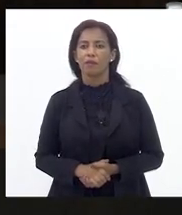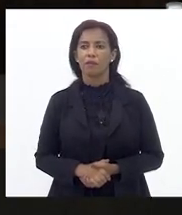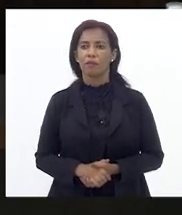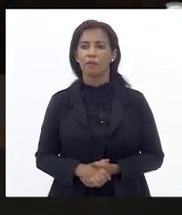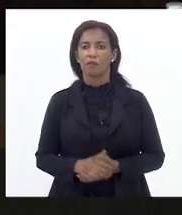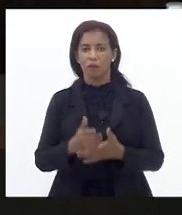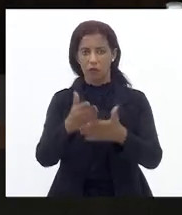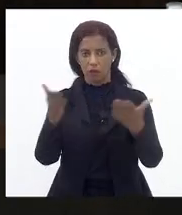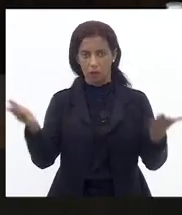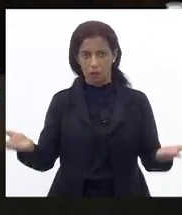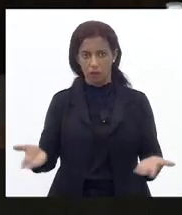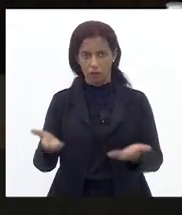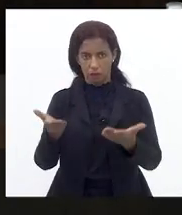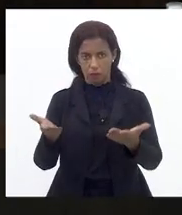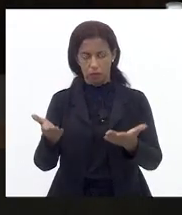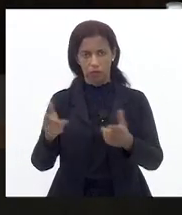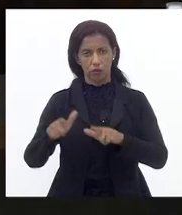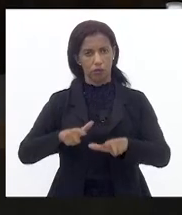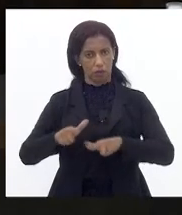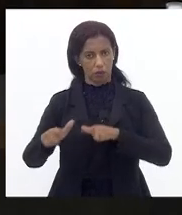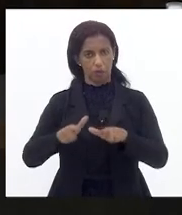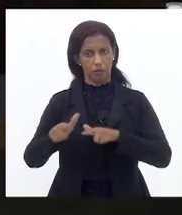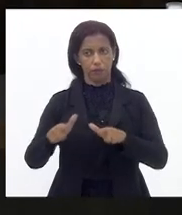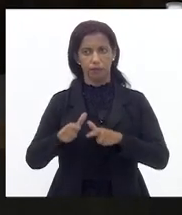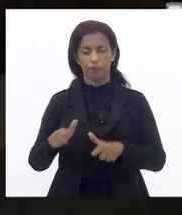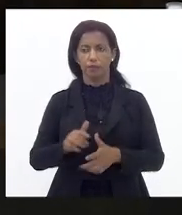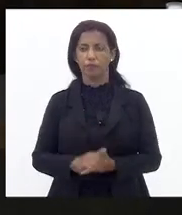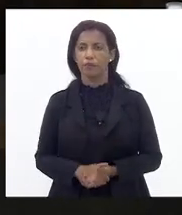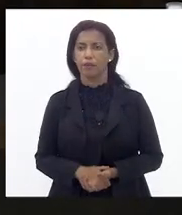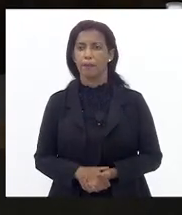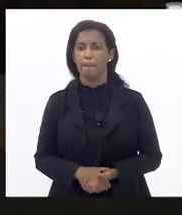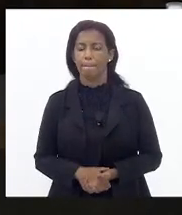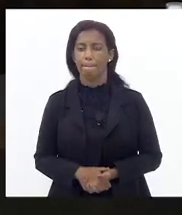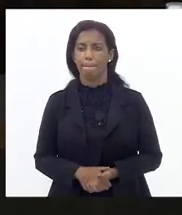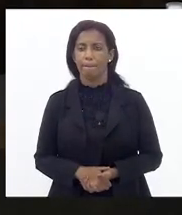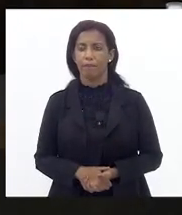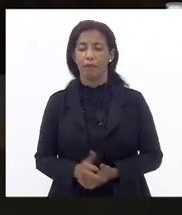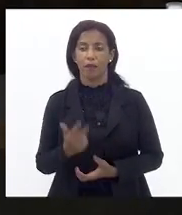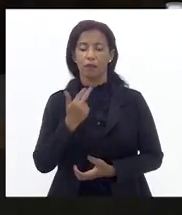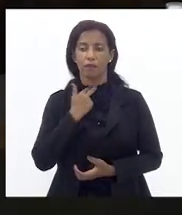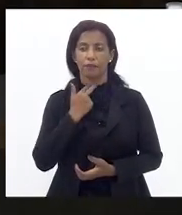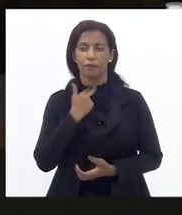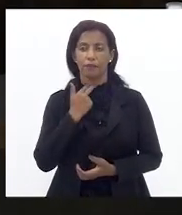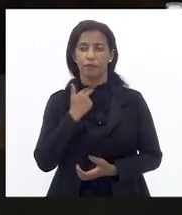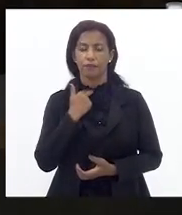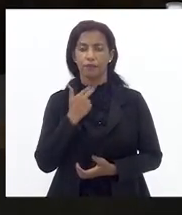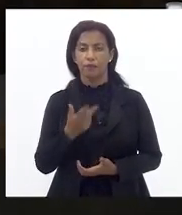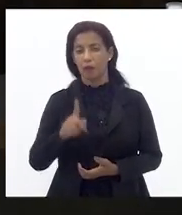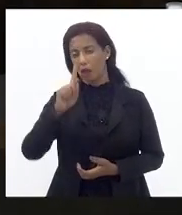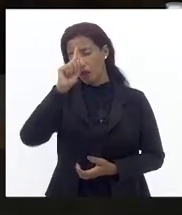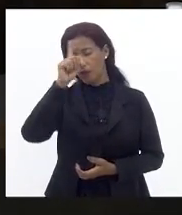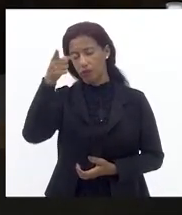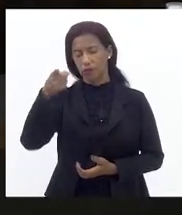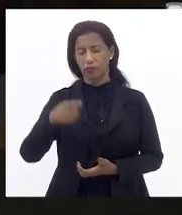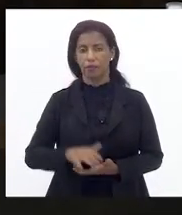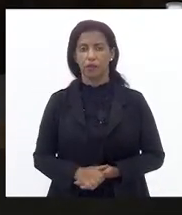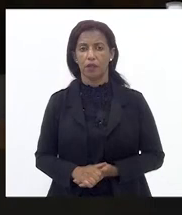os senhores funcionários e Senhoras funcionárias não podem adivinhar